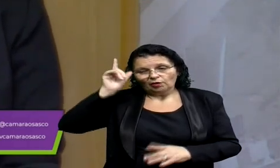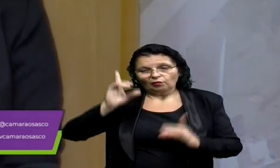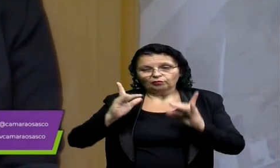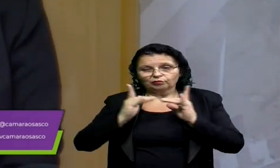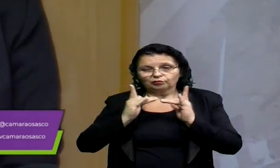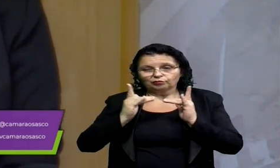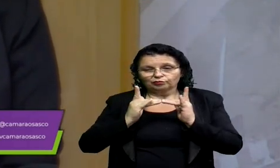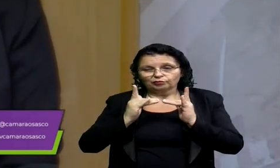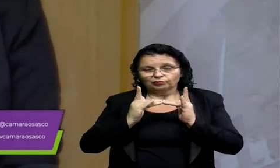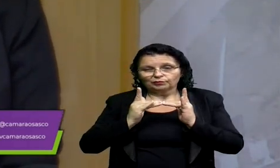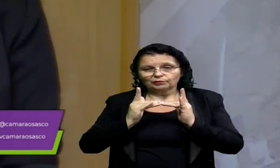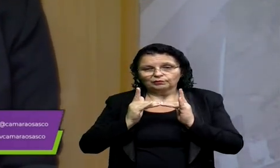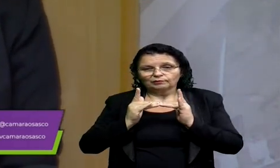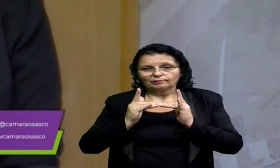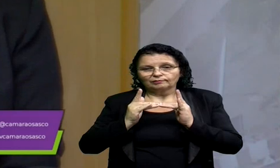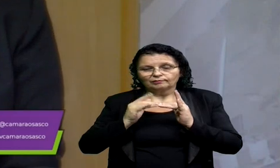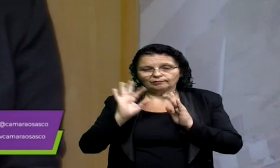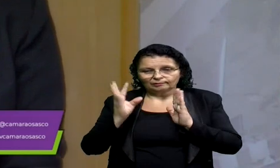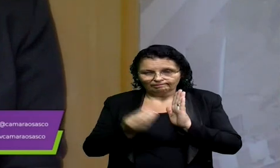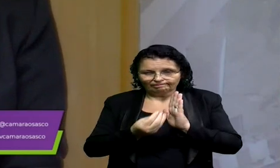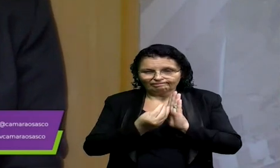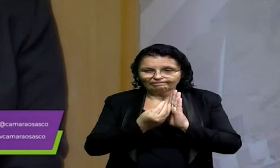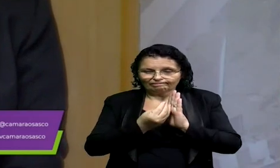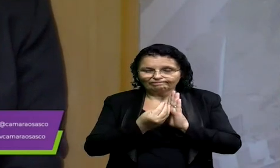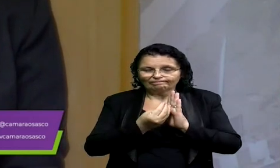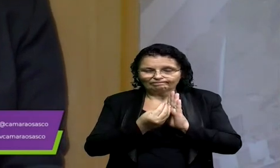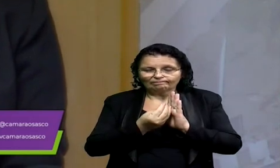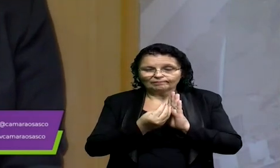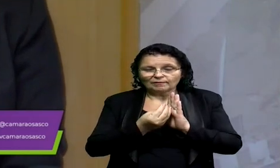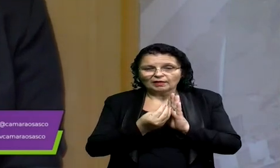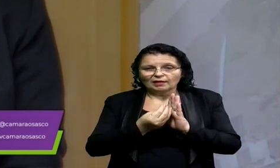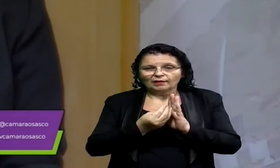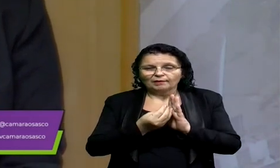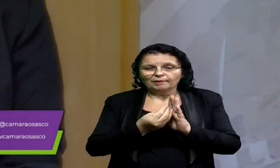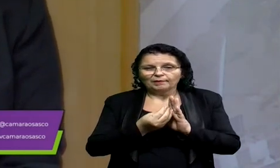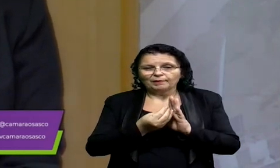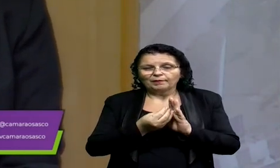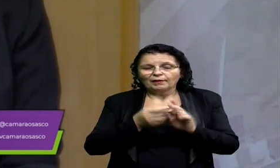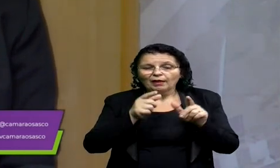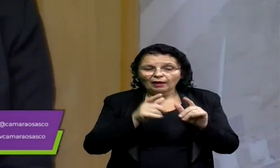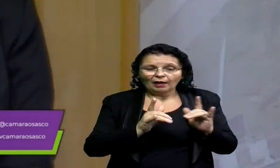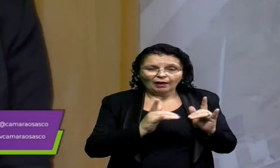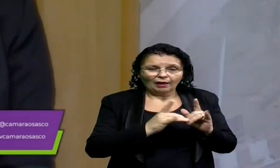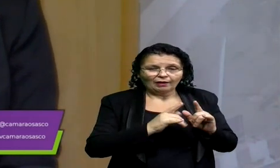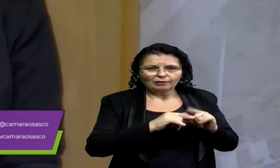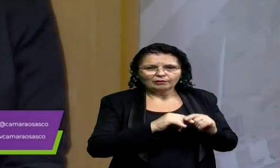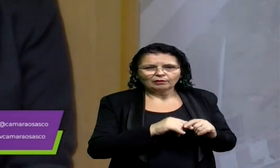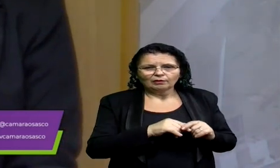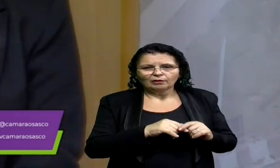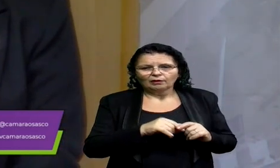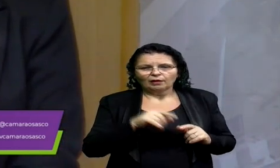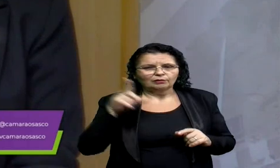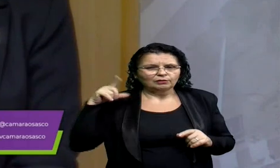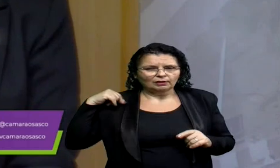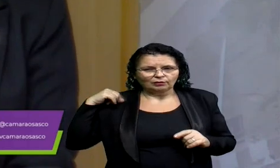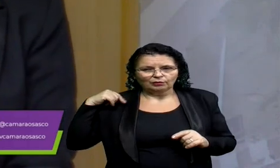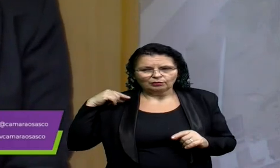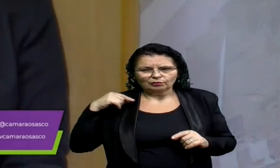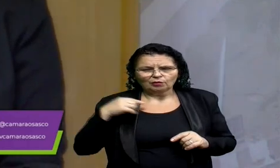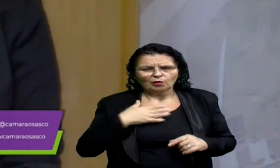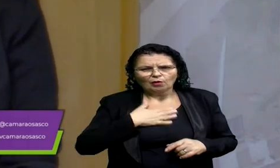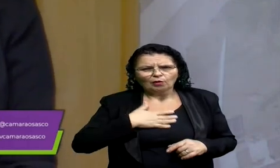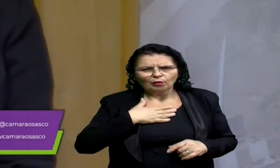eh da nossa igreja uma pessoa muito querida da nossa igreja mas enfim lá no cemitério Santo Antônio e o que eu gostaria de